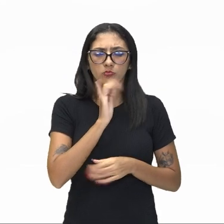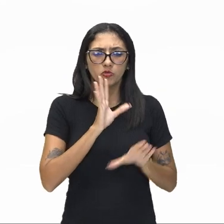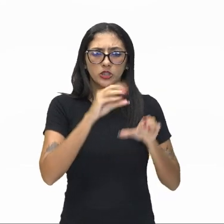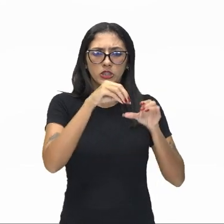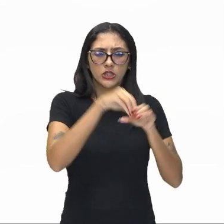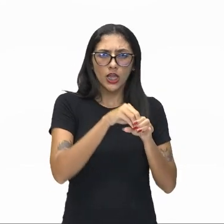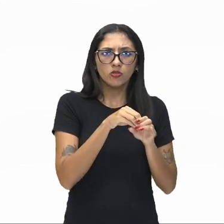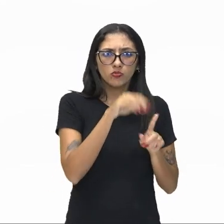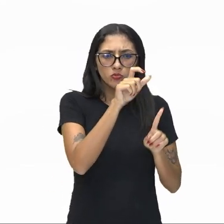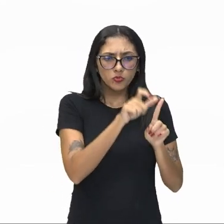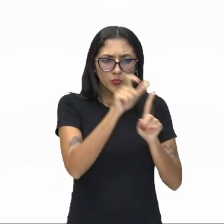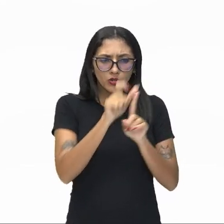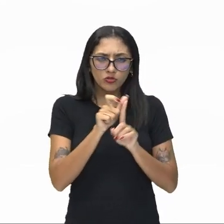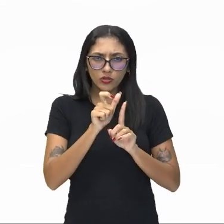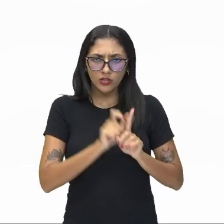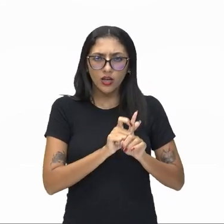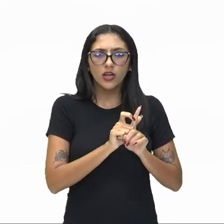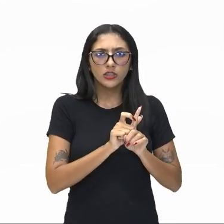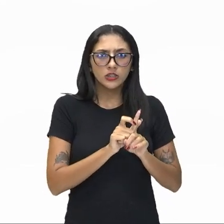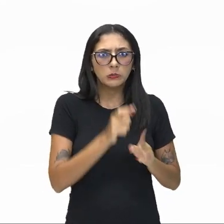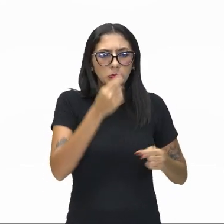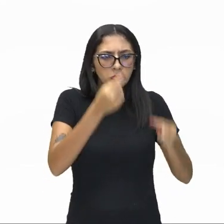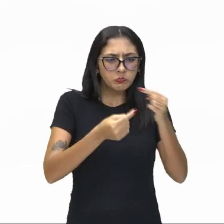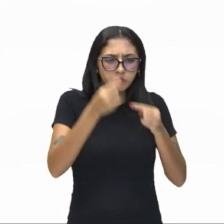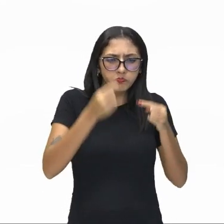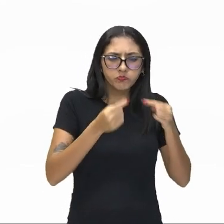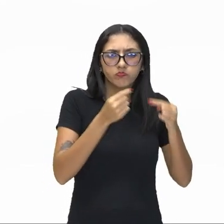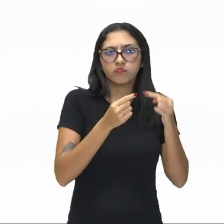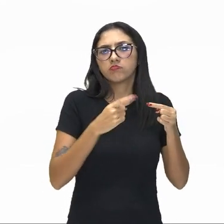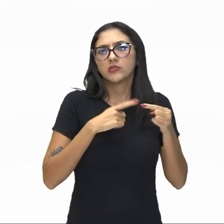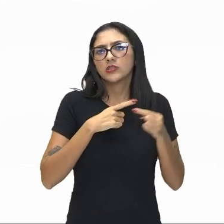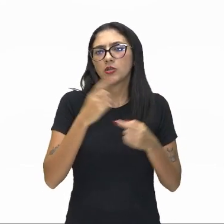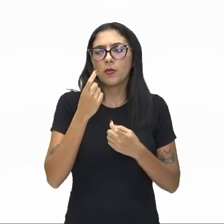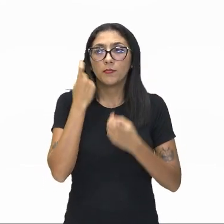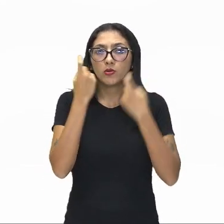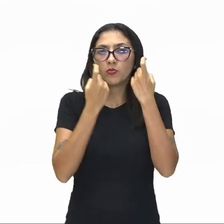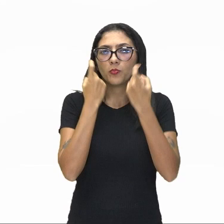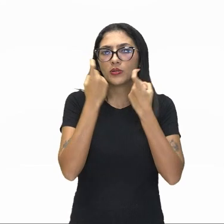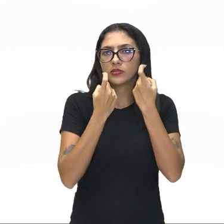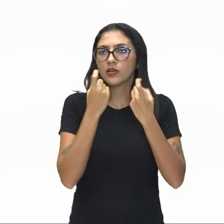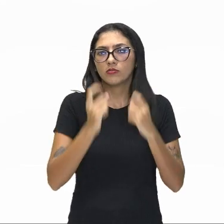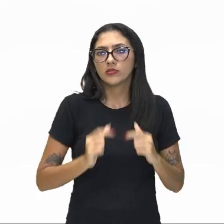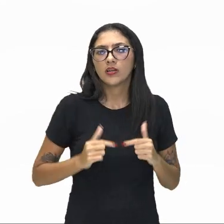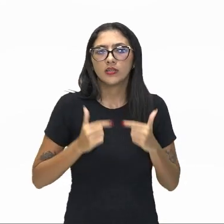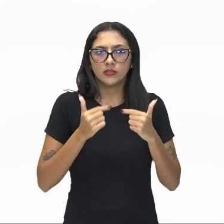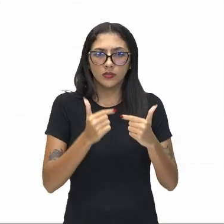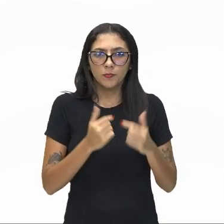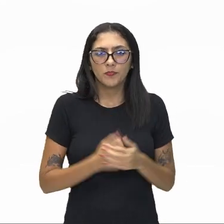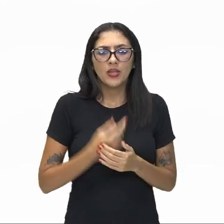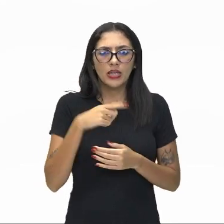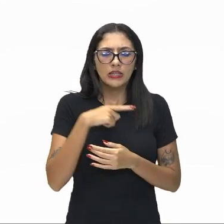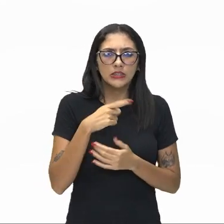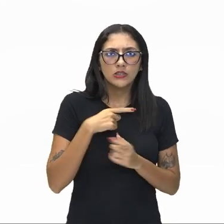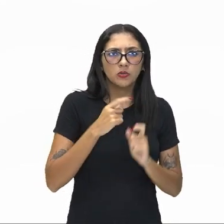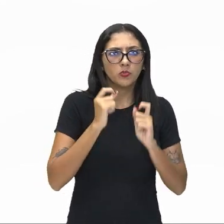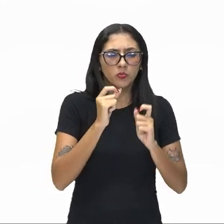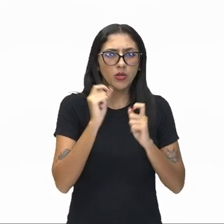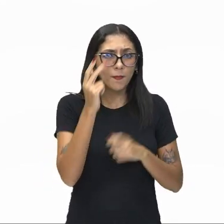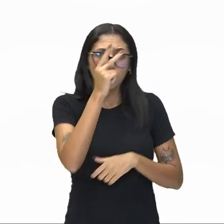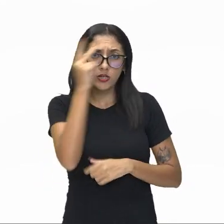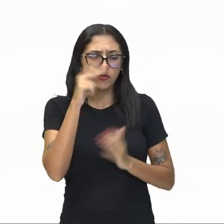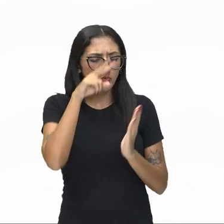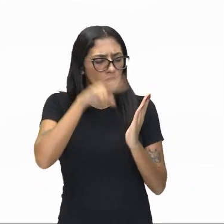da narrativa, resultando em uma tensão que organiza os fatos. O conflito instiga o leitor em relação